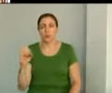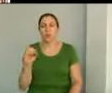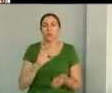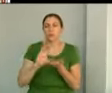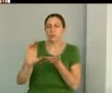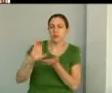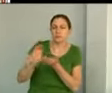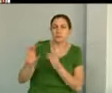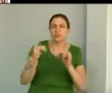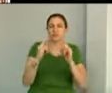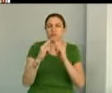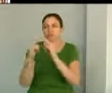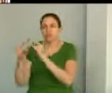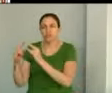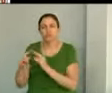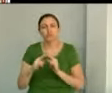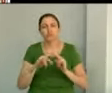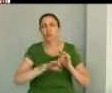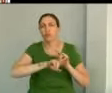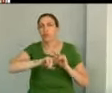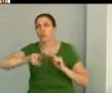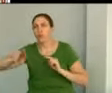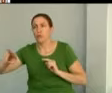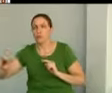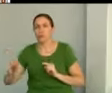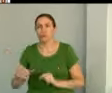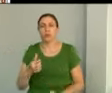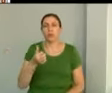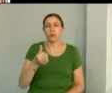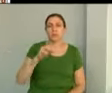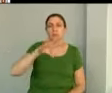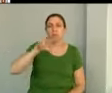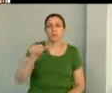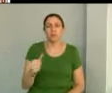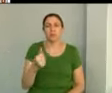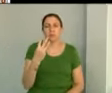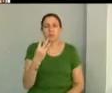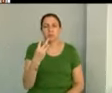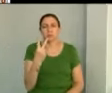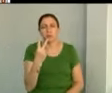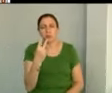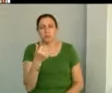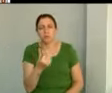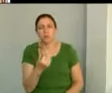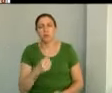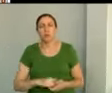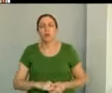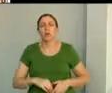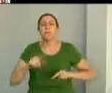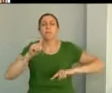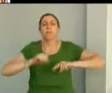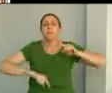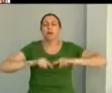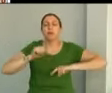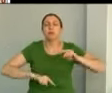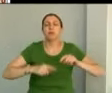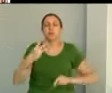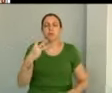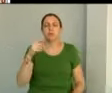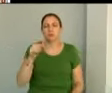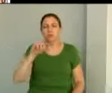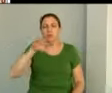lucrativos, aqueles repasses para as entidades, né? Mais 6.326, material de consumo,